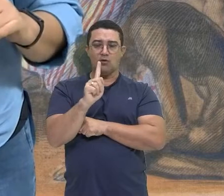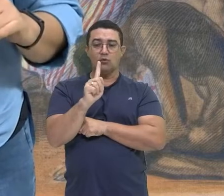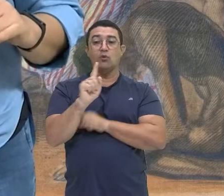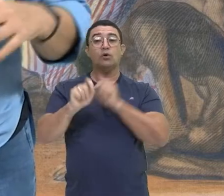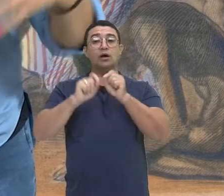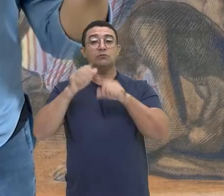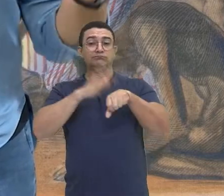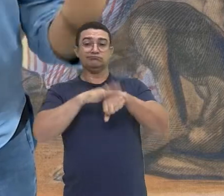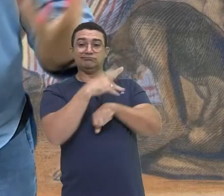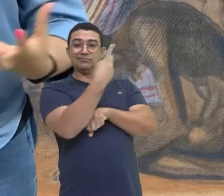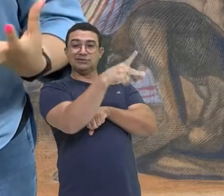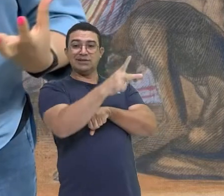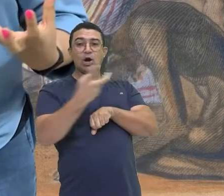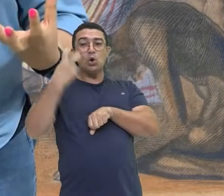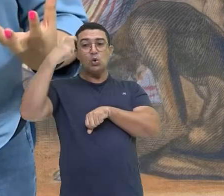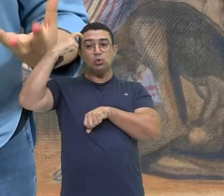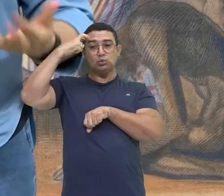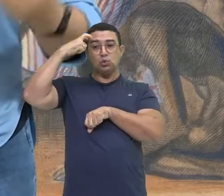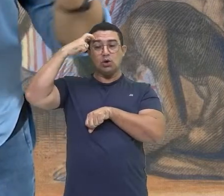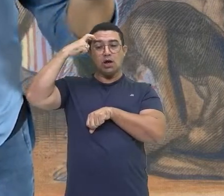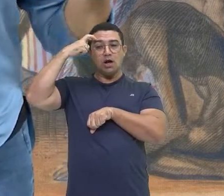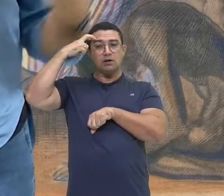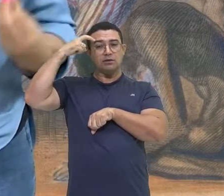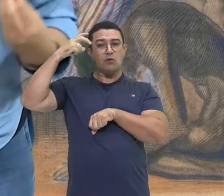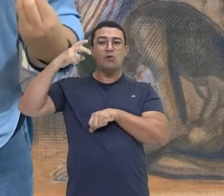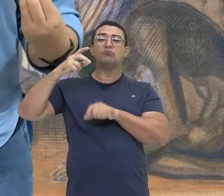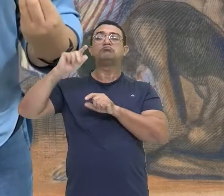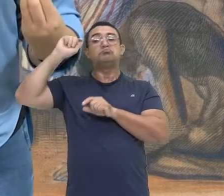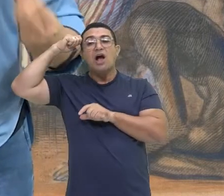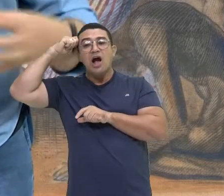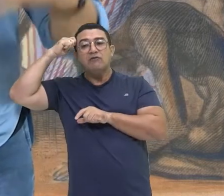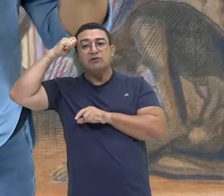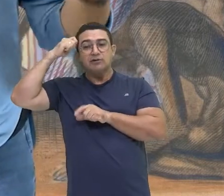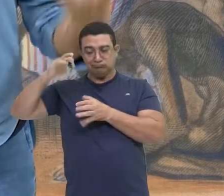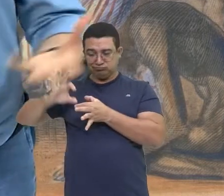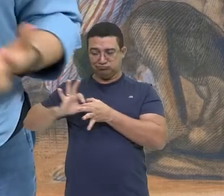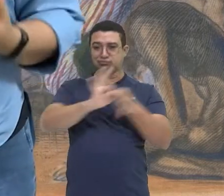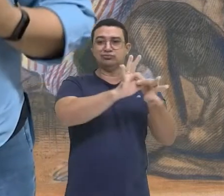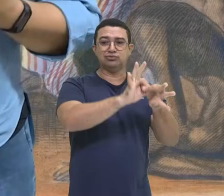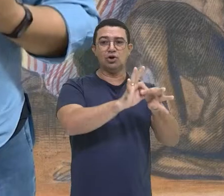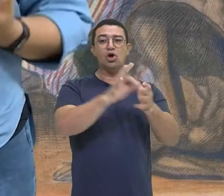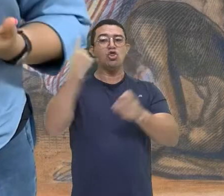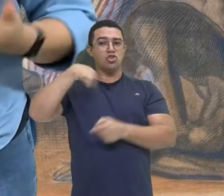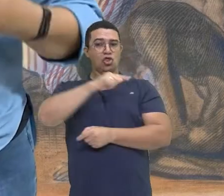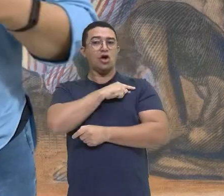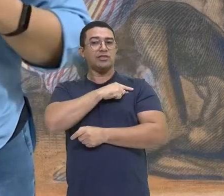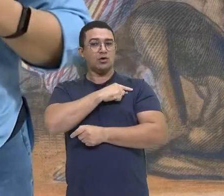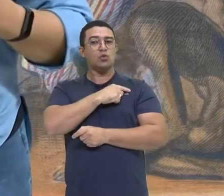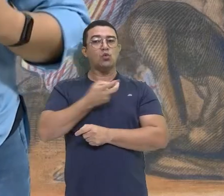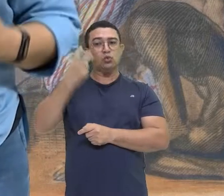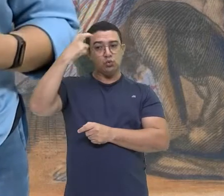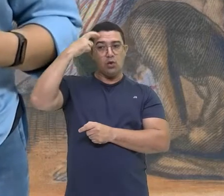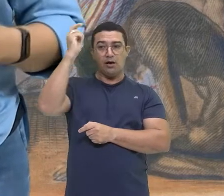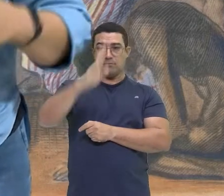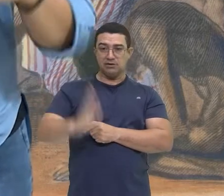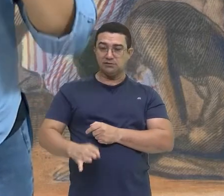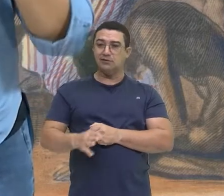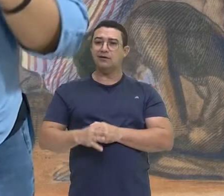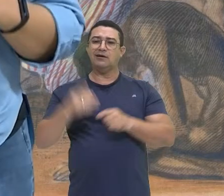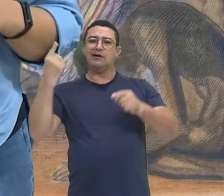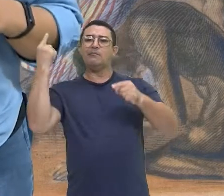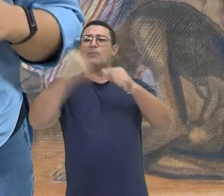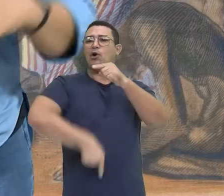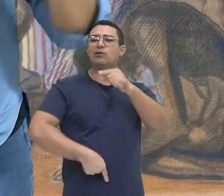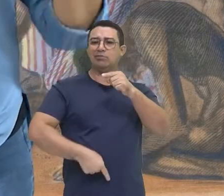cultura deles se unisse à nossa. Eles eram proibidos de praticar a sua dança, a sua língua,